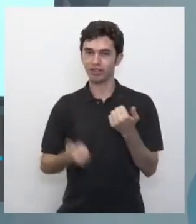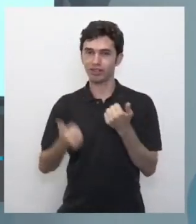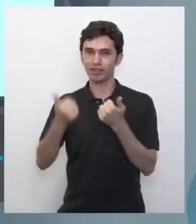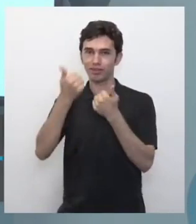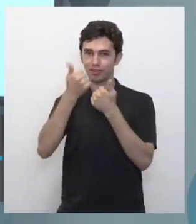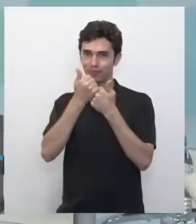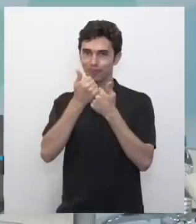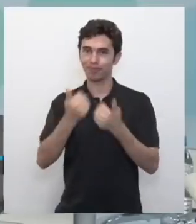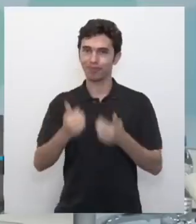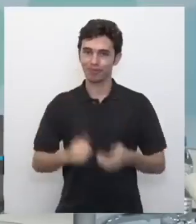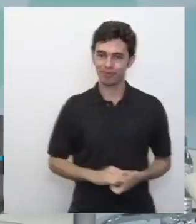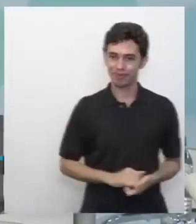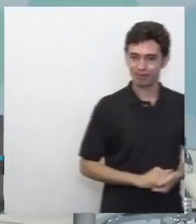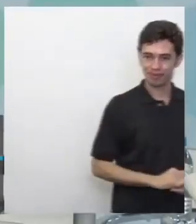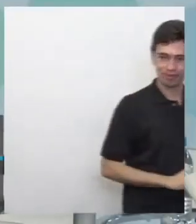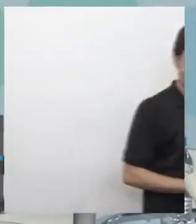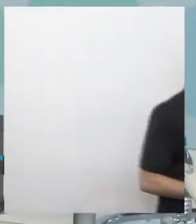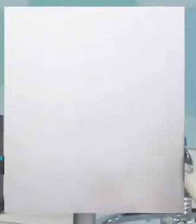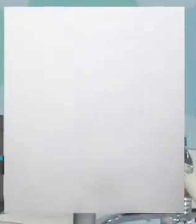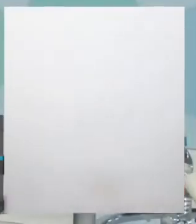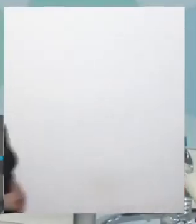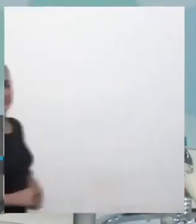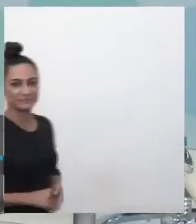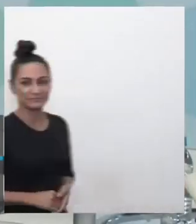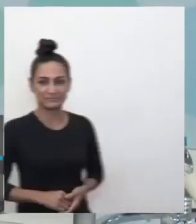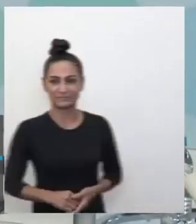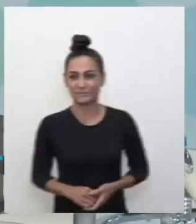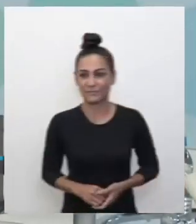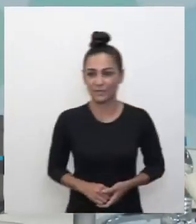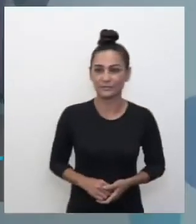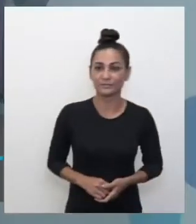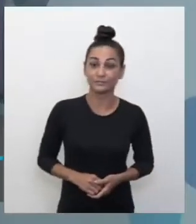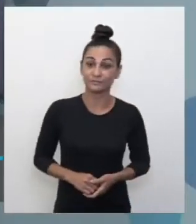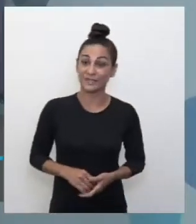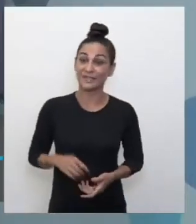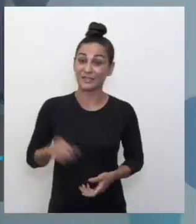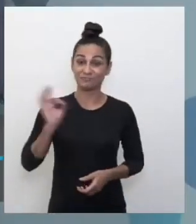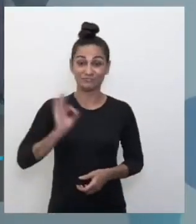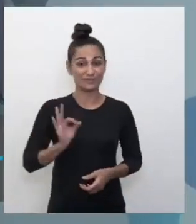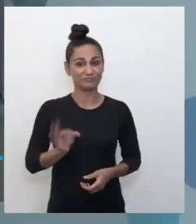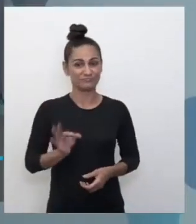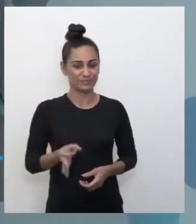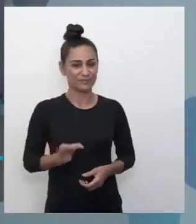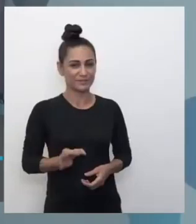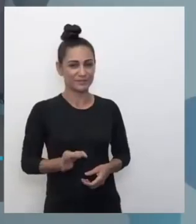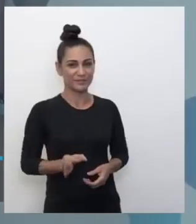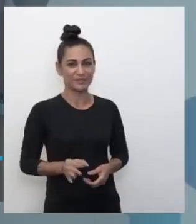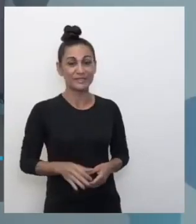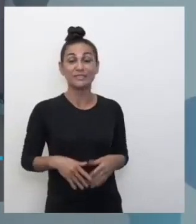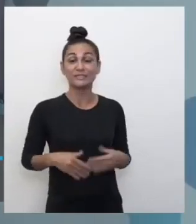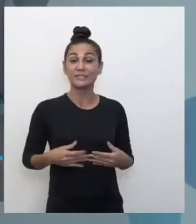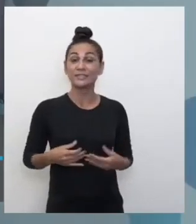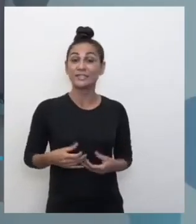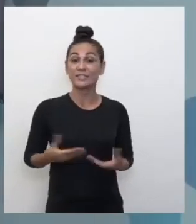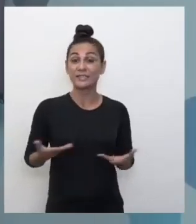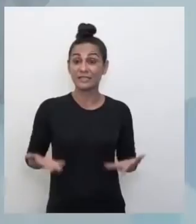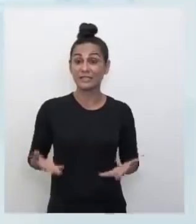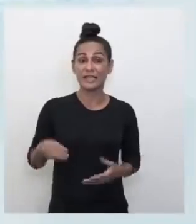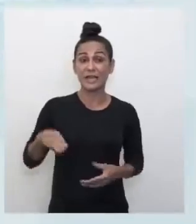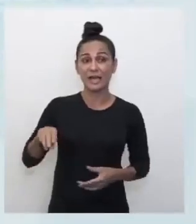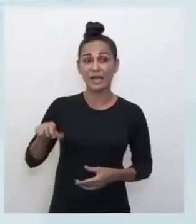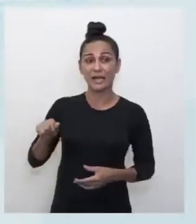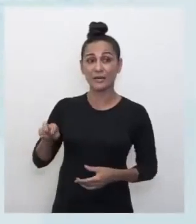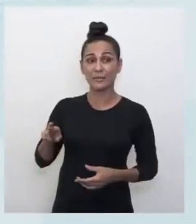aqui, dança só traz benefícios, a Pro Marlise falou. Com certeza, né, gente? Legal. E a Mary, então,